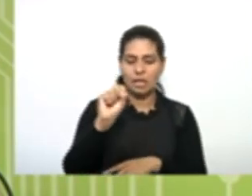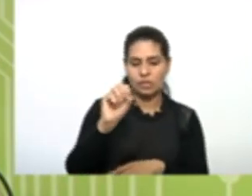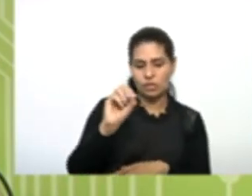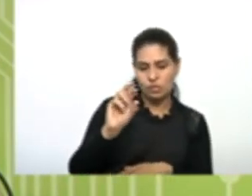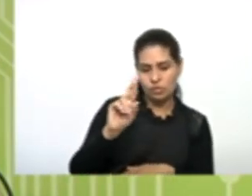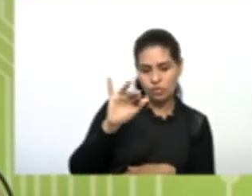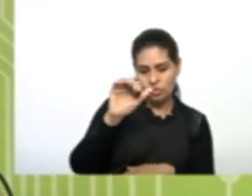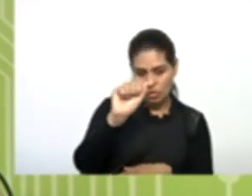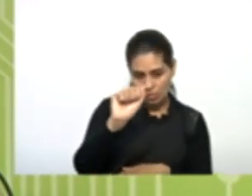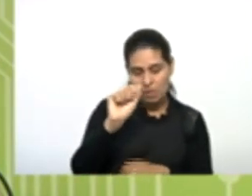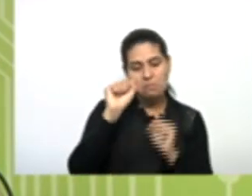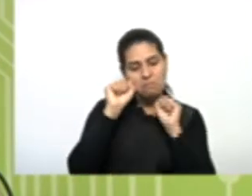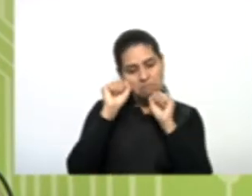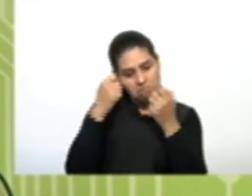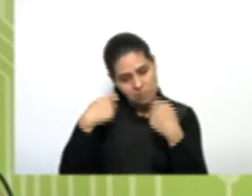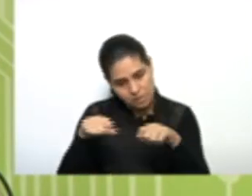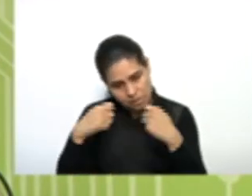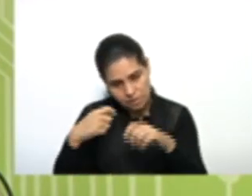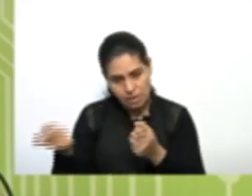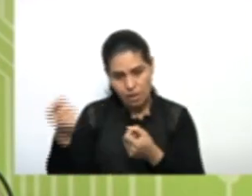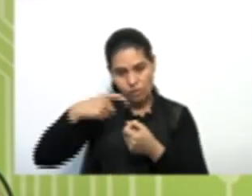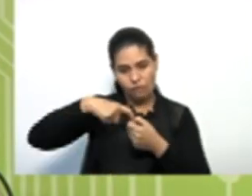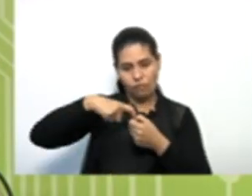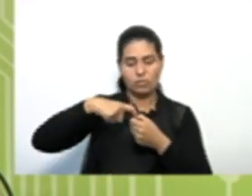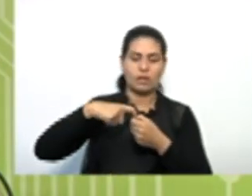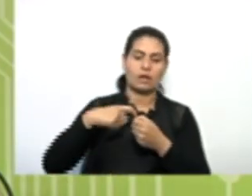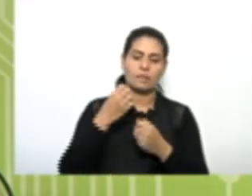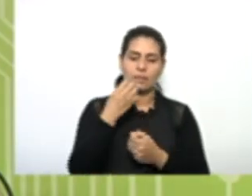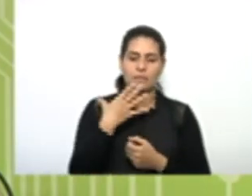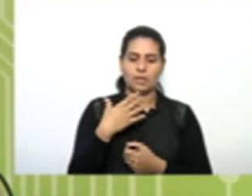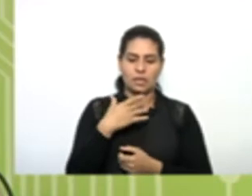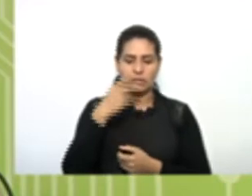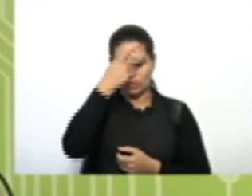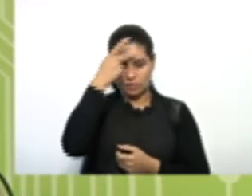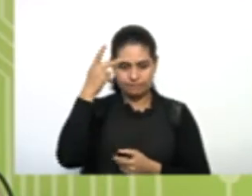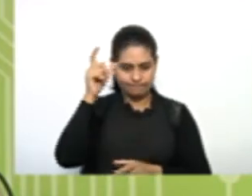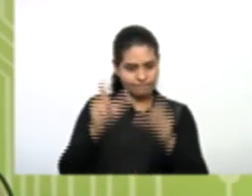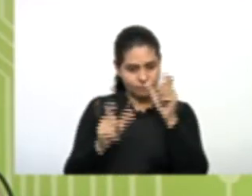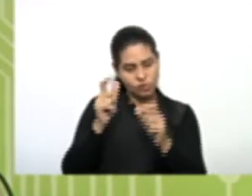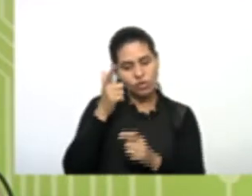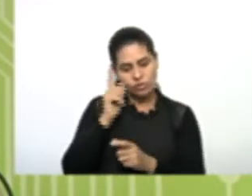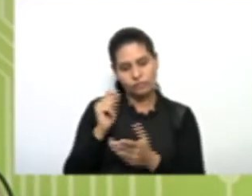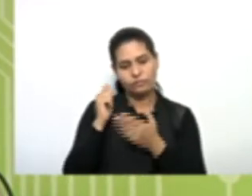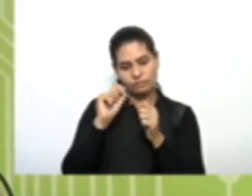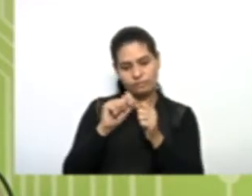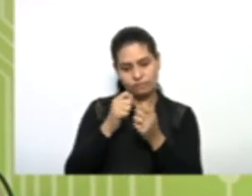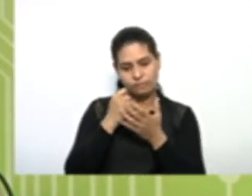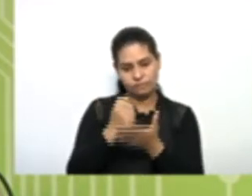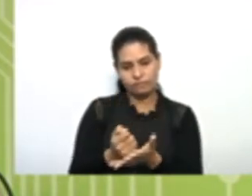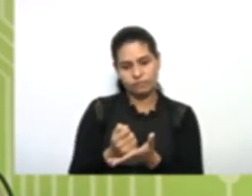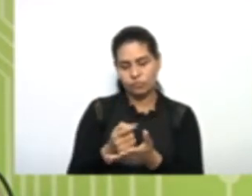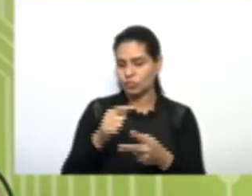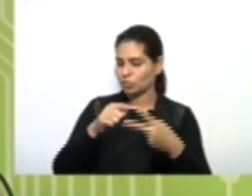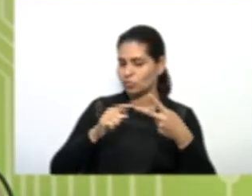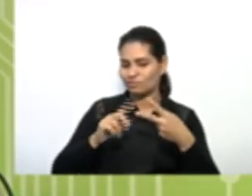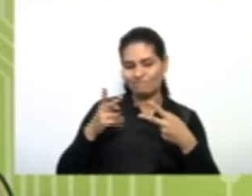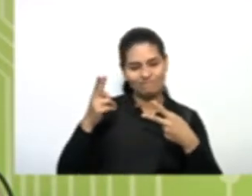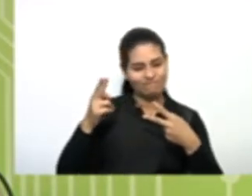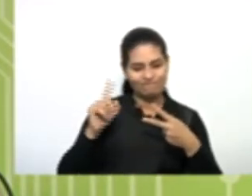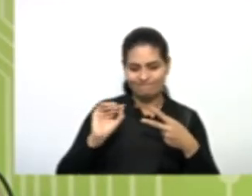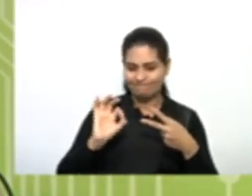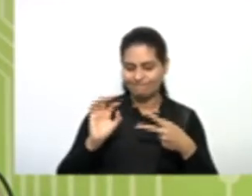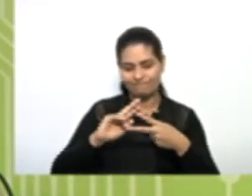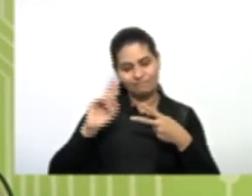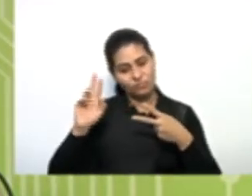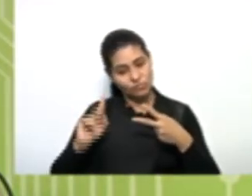sobra e deve retornar como benefício de alguma forma para o cooperado. Por isso, não são sinônimos, tá, gente? Vamos deixar